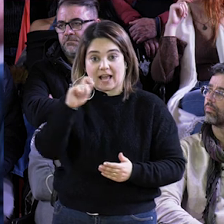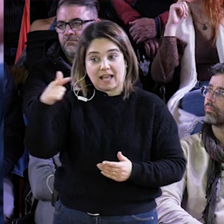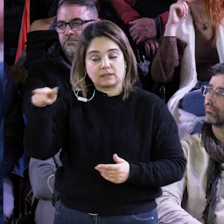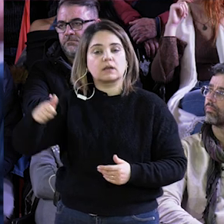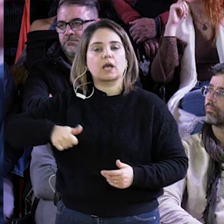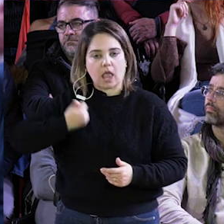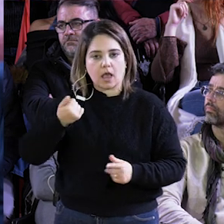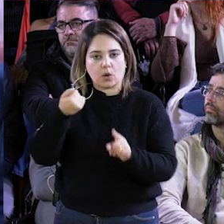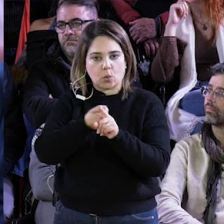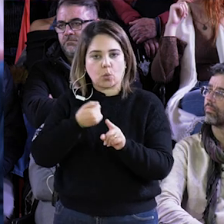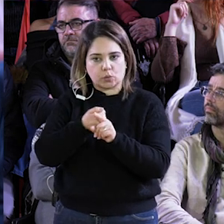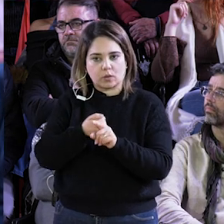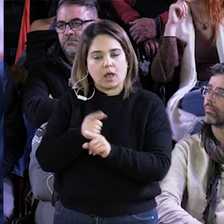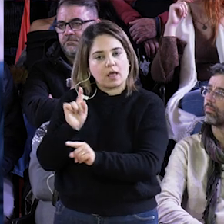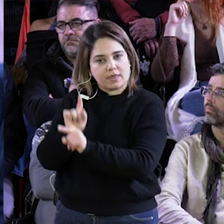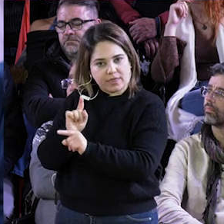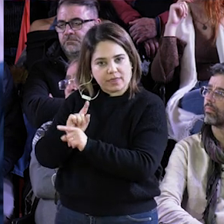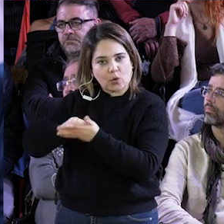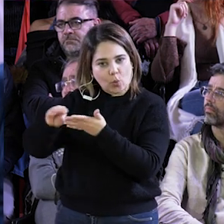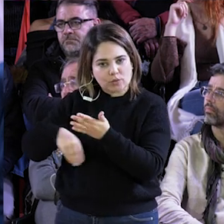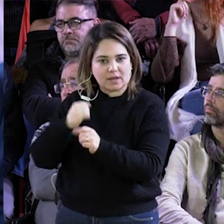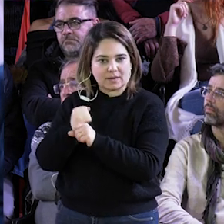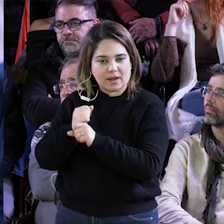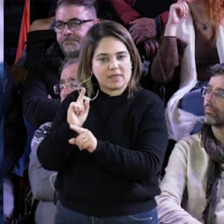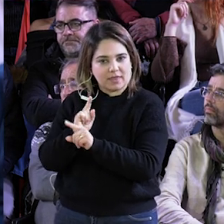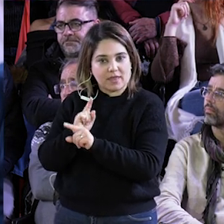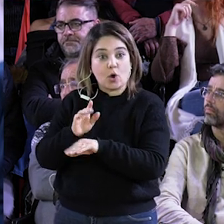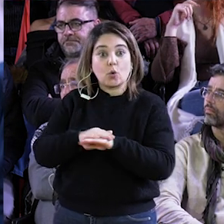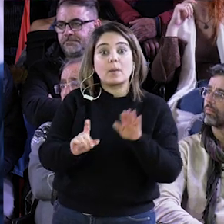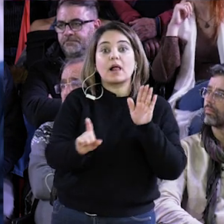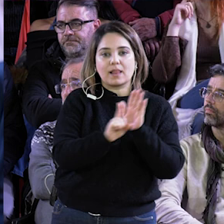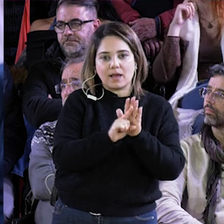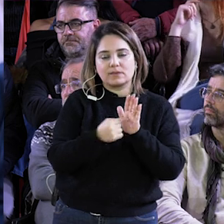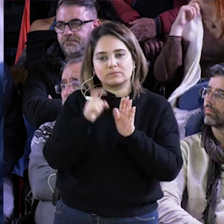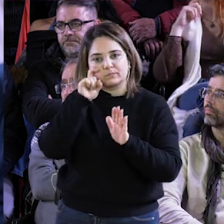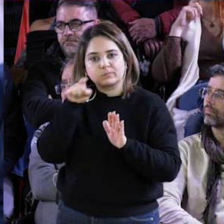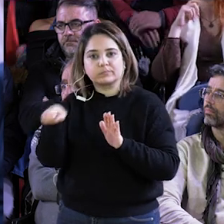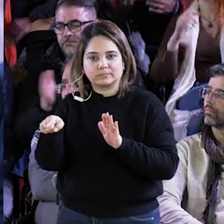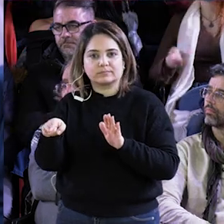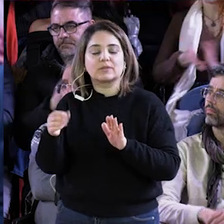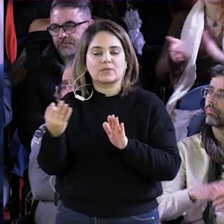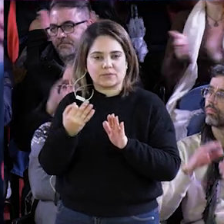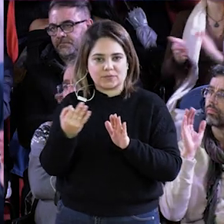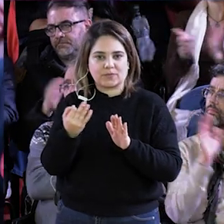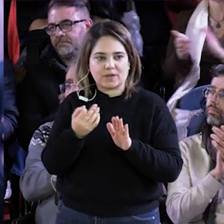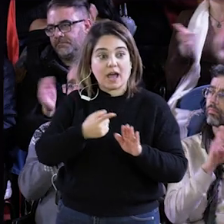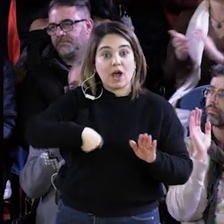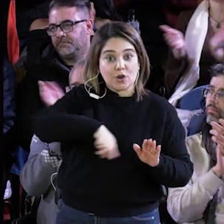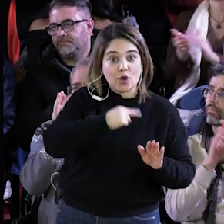luta e mantiveram o seu emprego porque a lei que fizemos estava do seu lado. Não fora a nossa